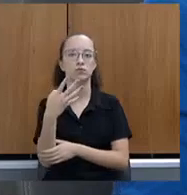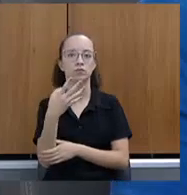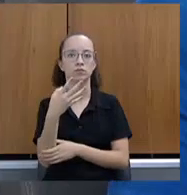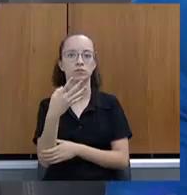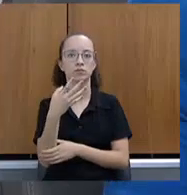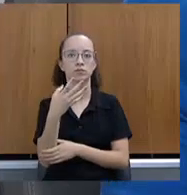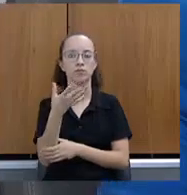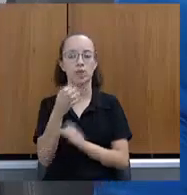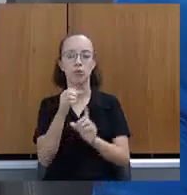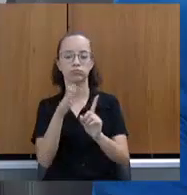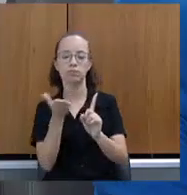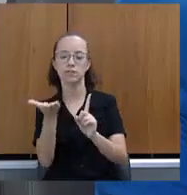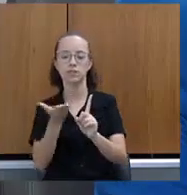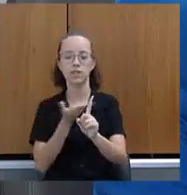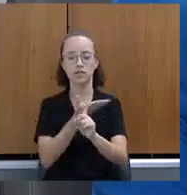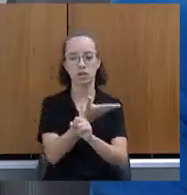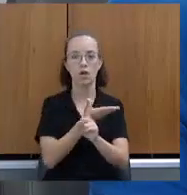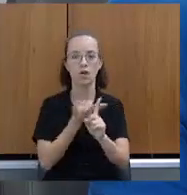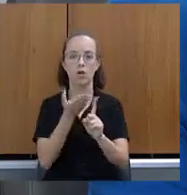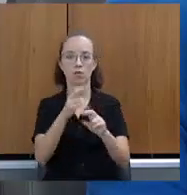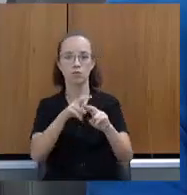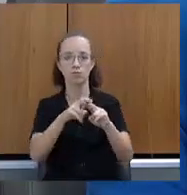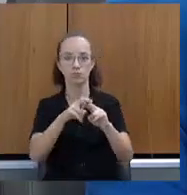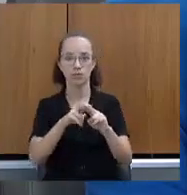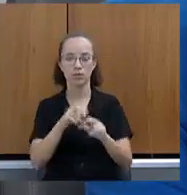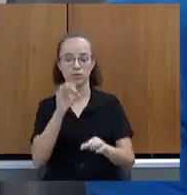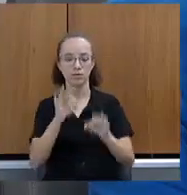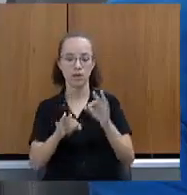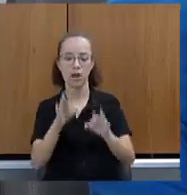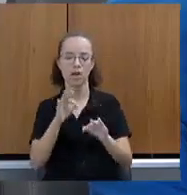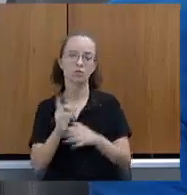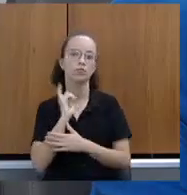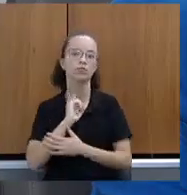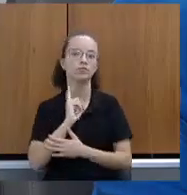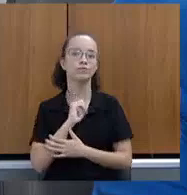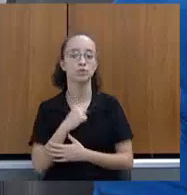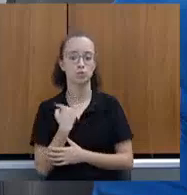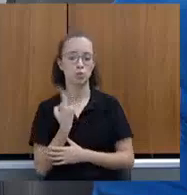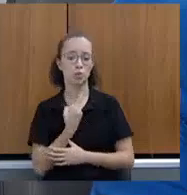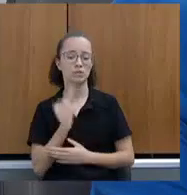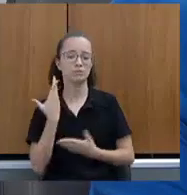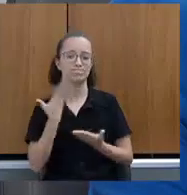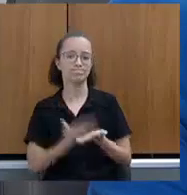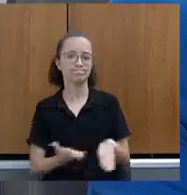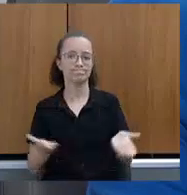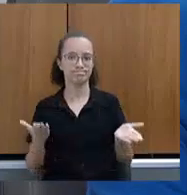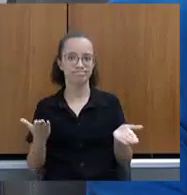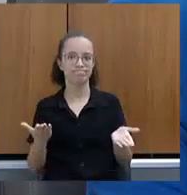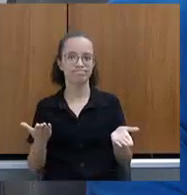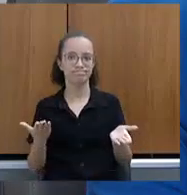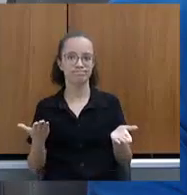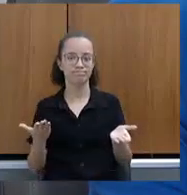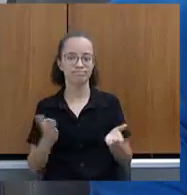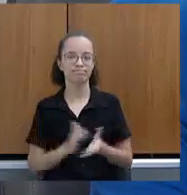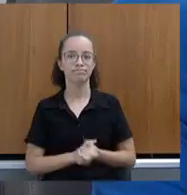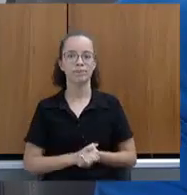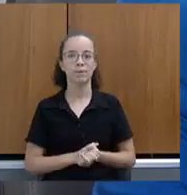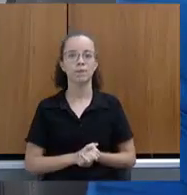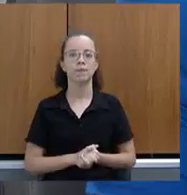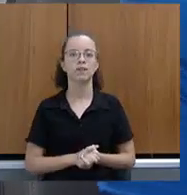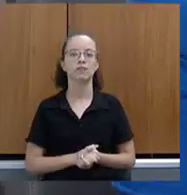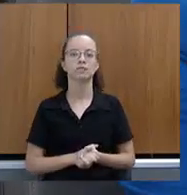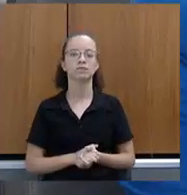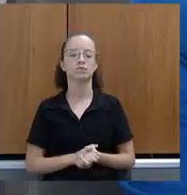do Tribunal de Justiça de Minas Gerais eu queria dizer secretário que nós perdemos até o momento